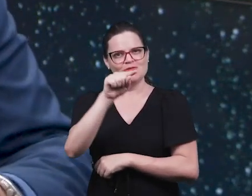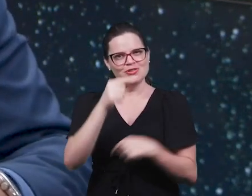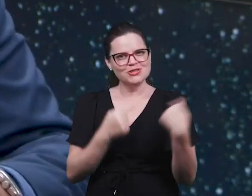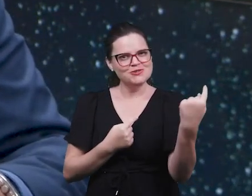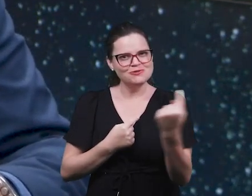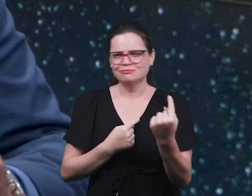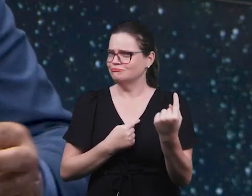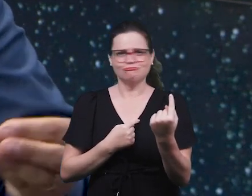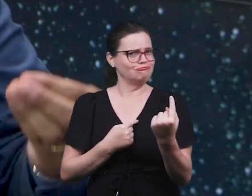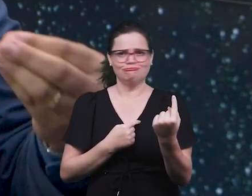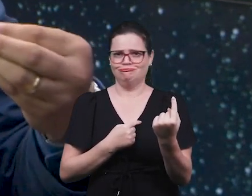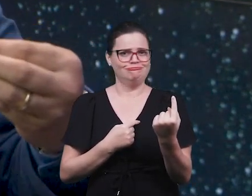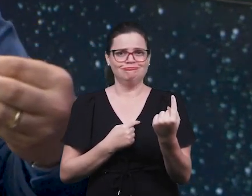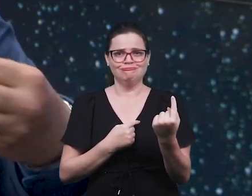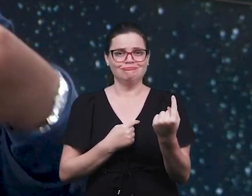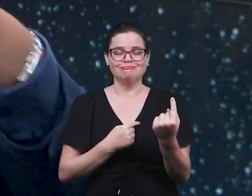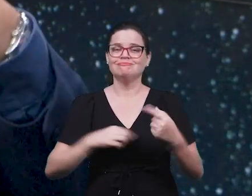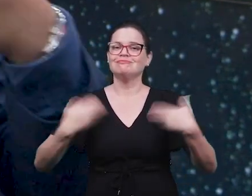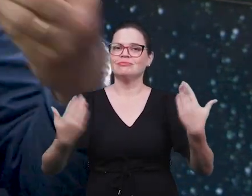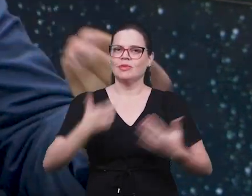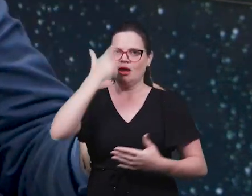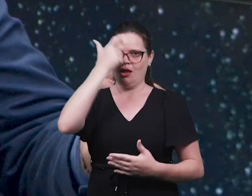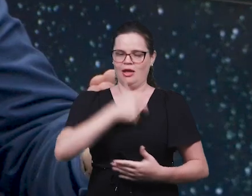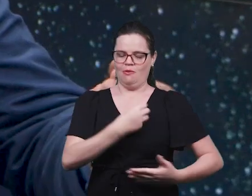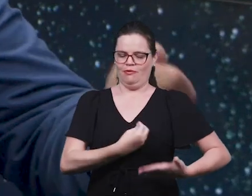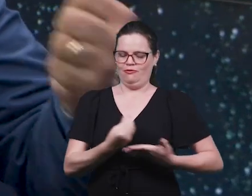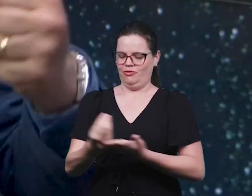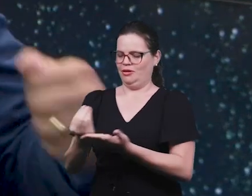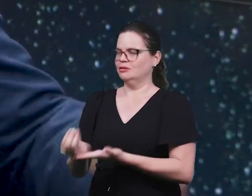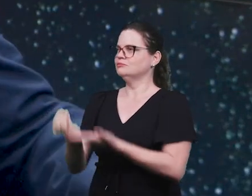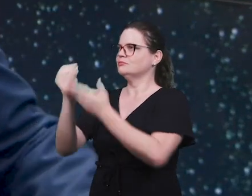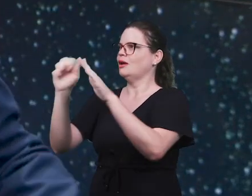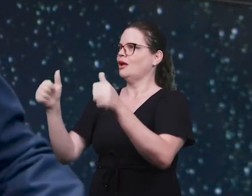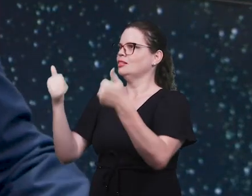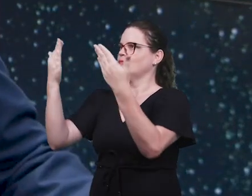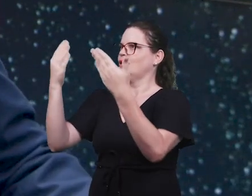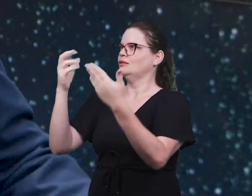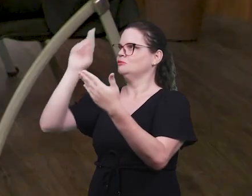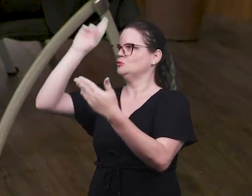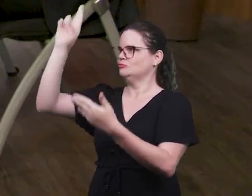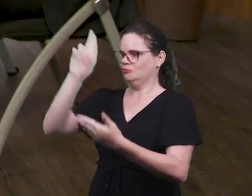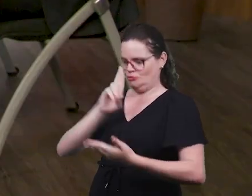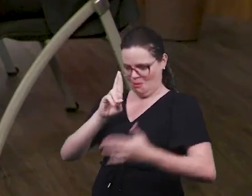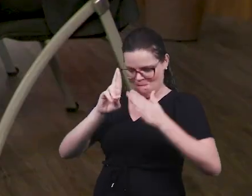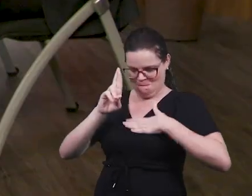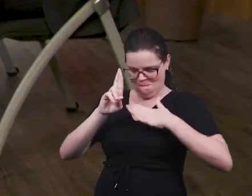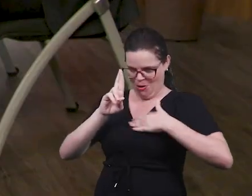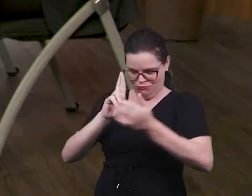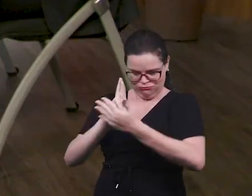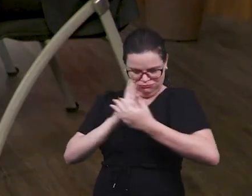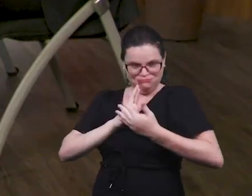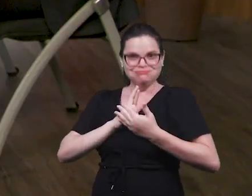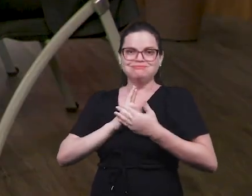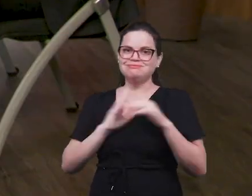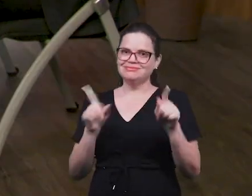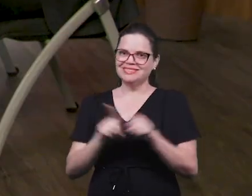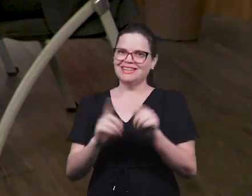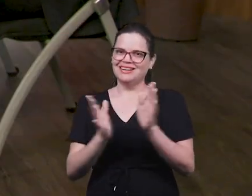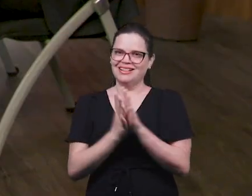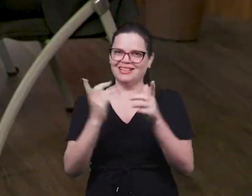estar sozinho. Então nós podemos dizer, eu sou dele e Ele é meu. Glória a Deus. Bendito seja o nome Glória do a